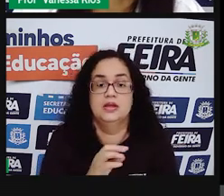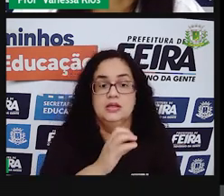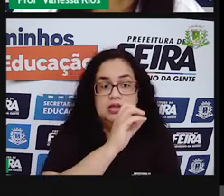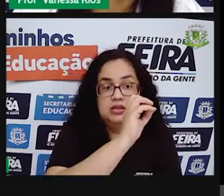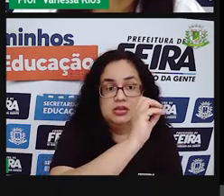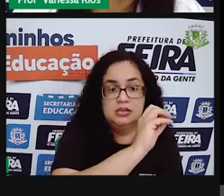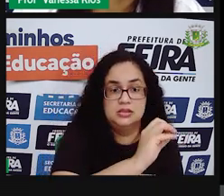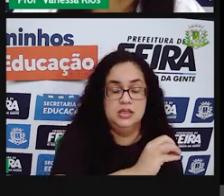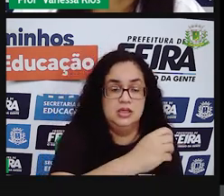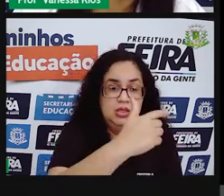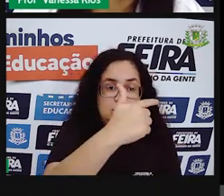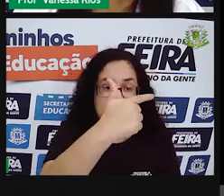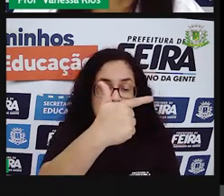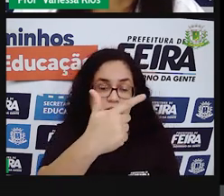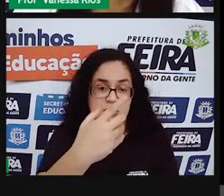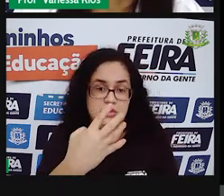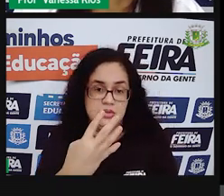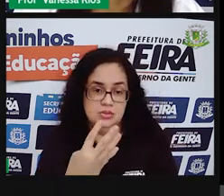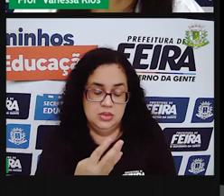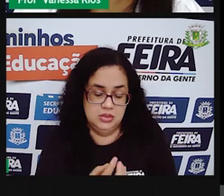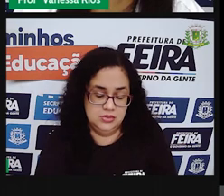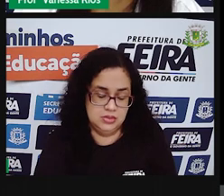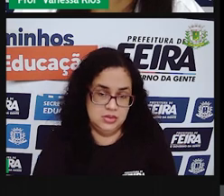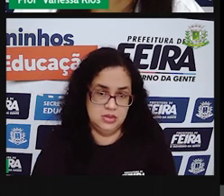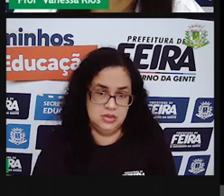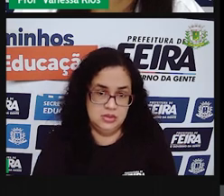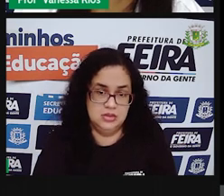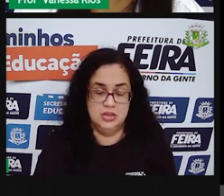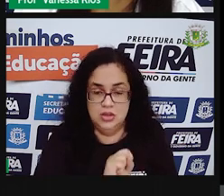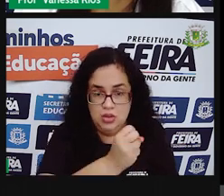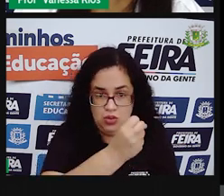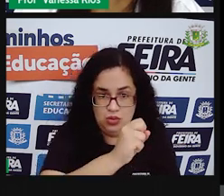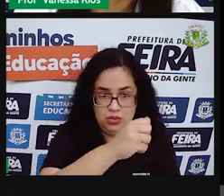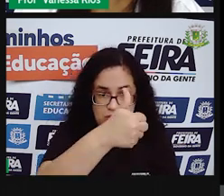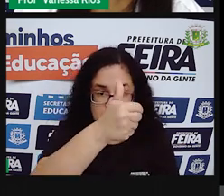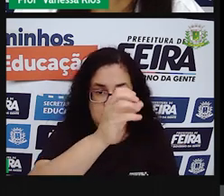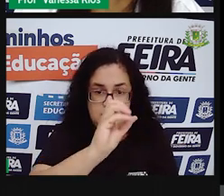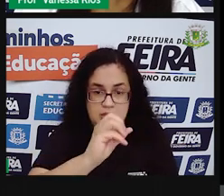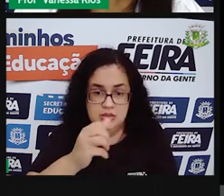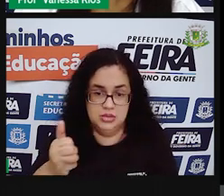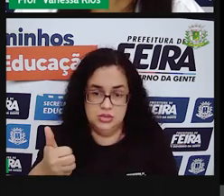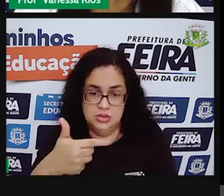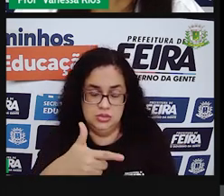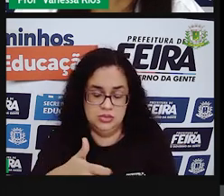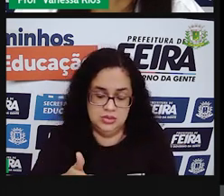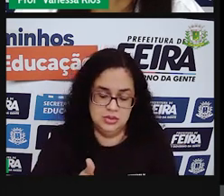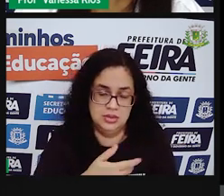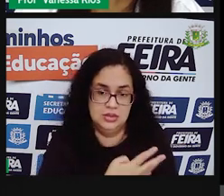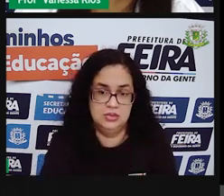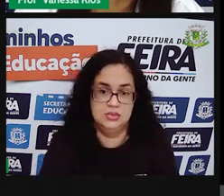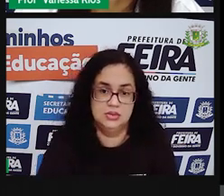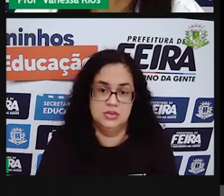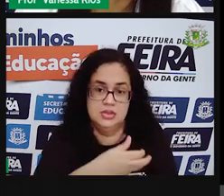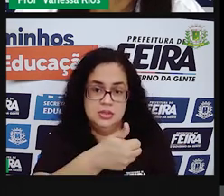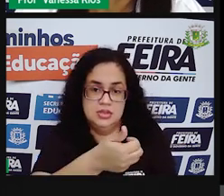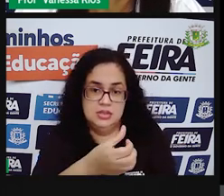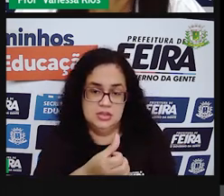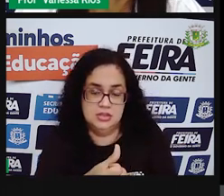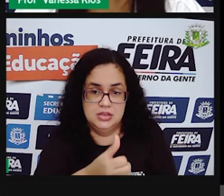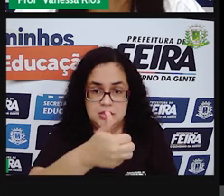sequência segue, não é? 0, 2, 4, 6, 8, 10, 12,